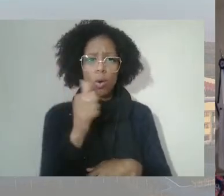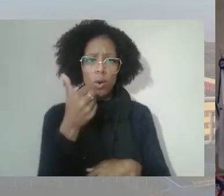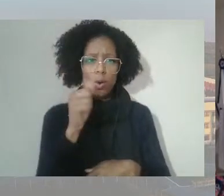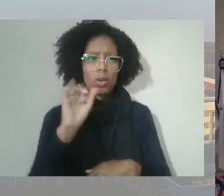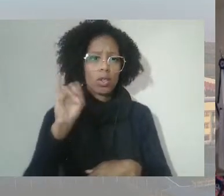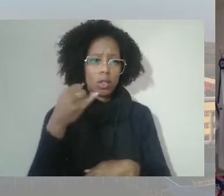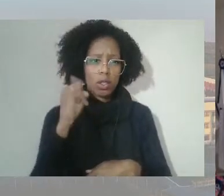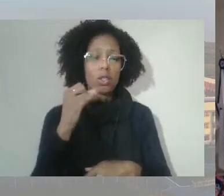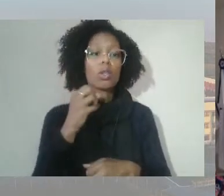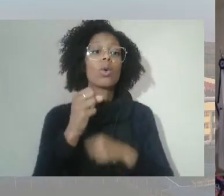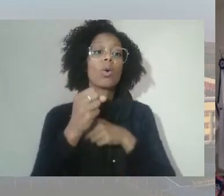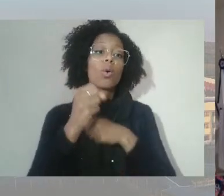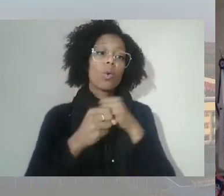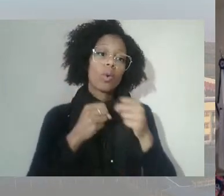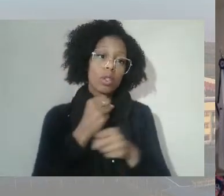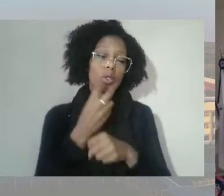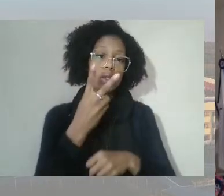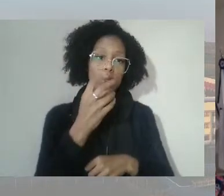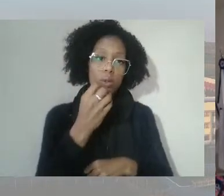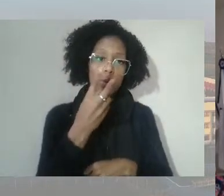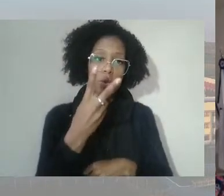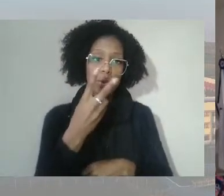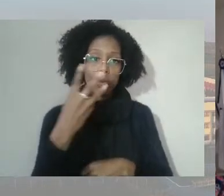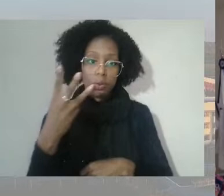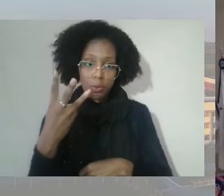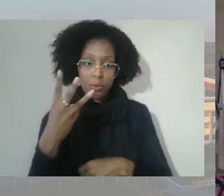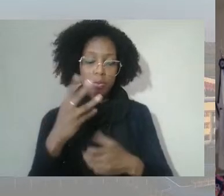janeiro de 2023, na